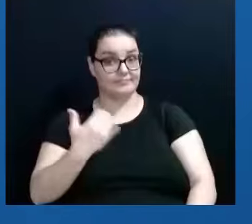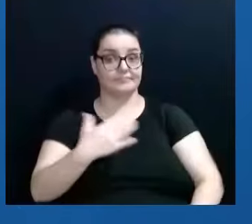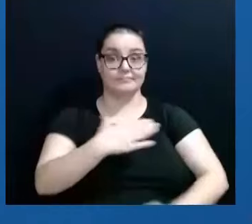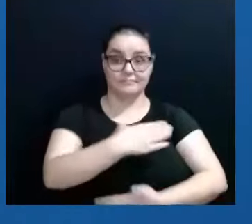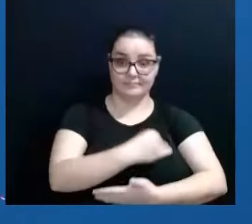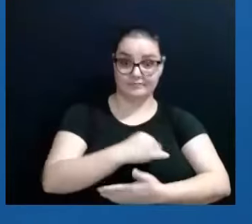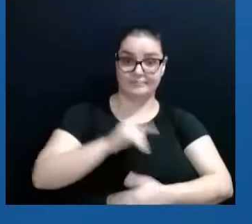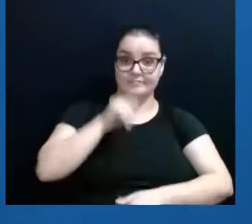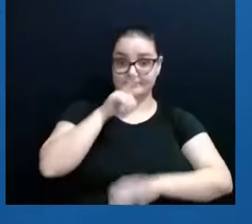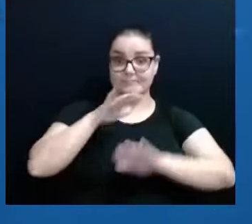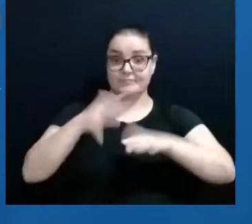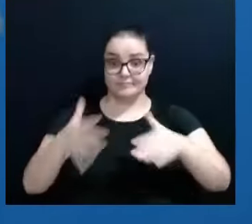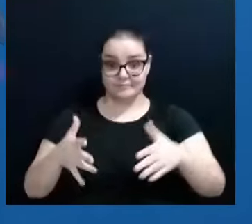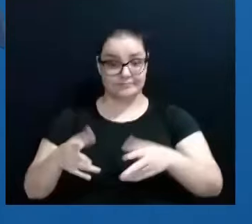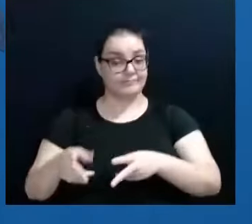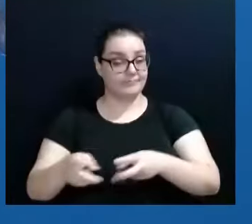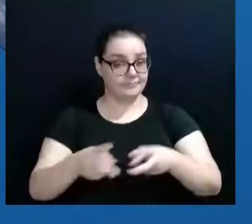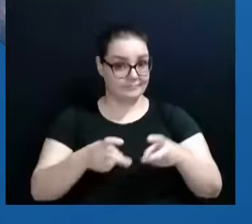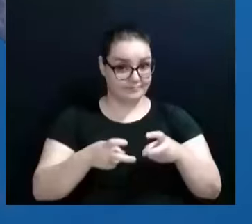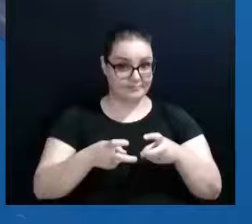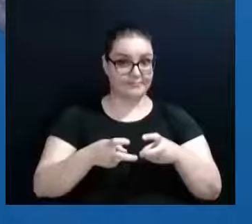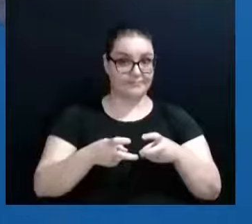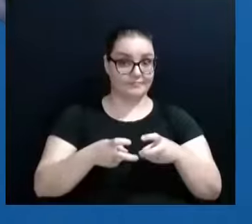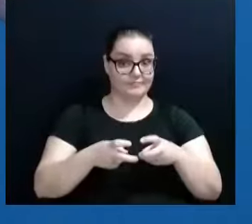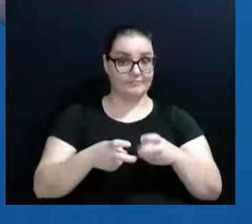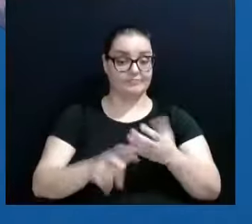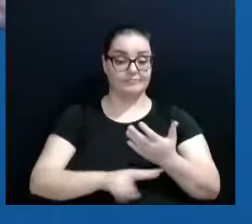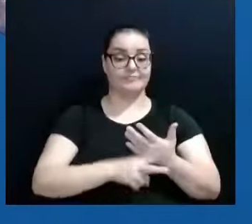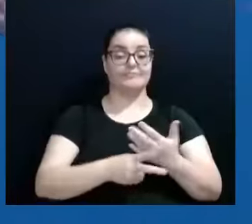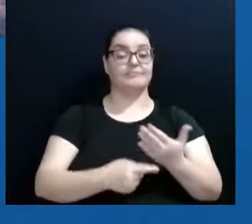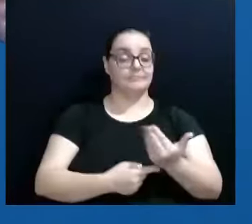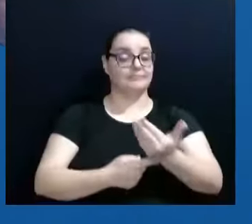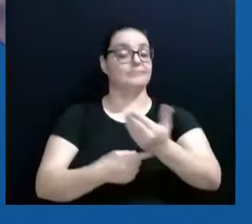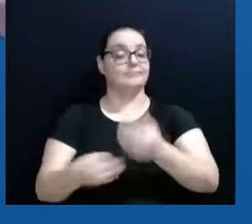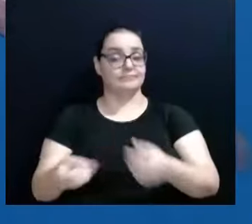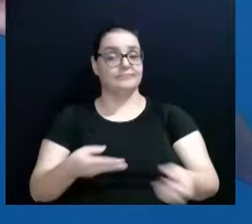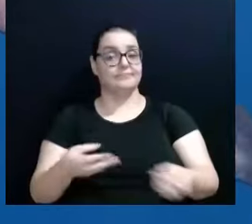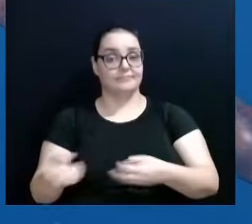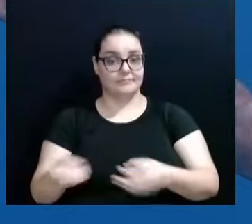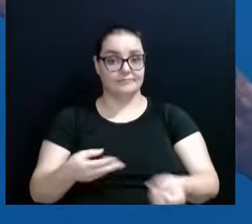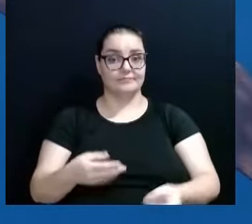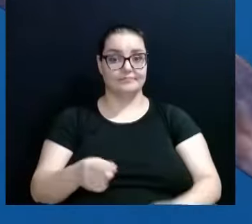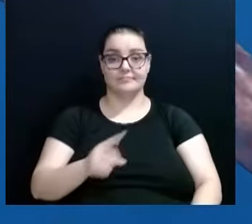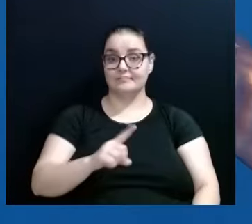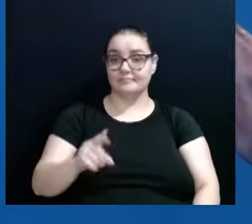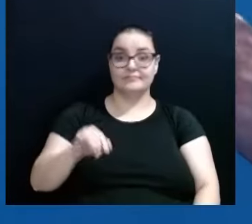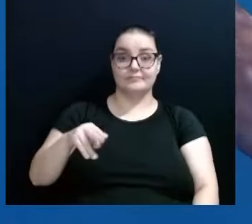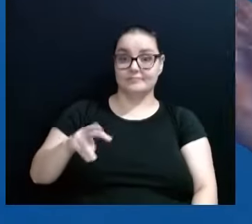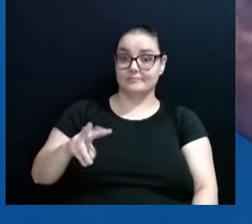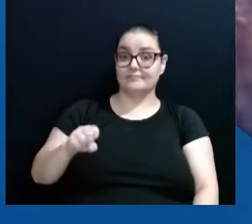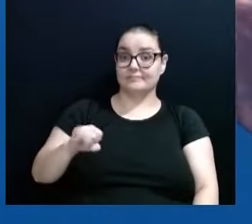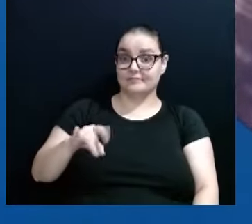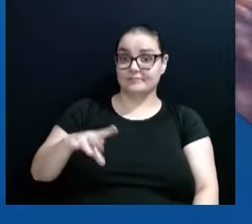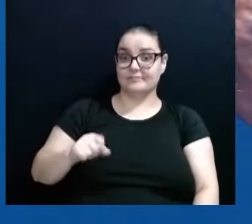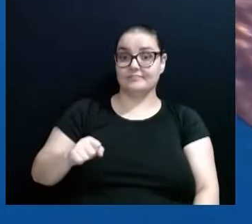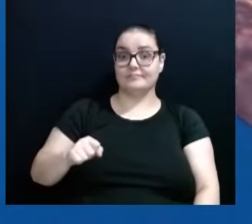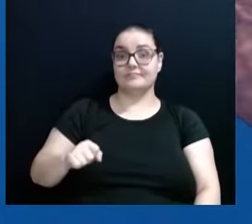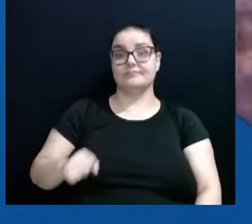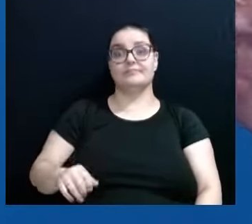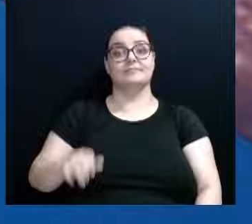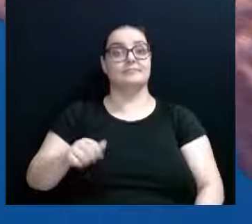Pela primeira vez, pesquisadores detectaram a presença do morbilivírus de cetáceos no Ártico. O